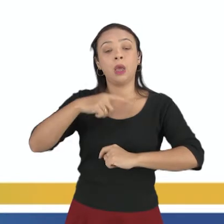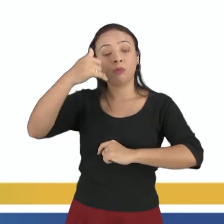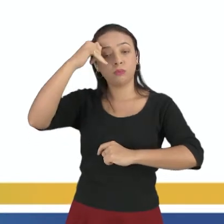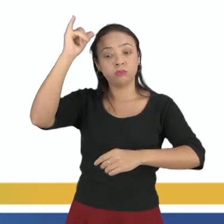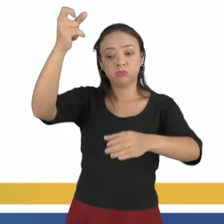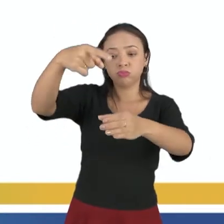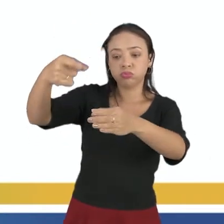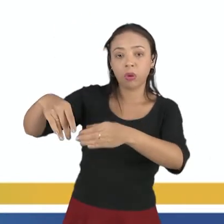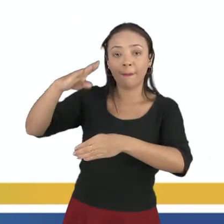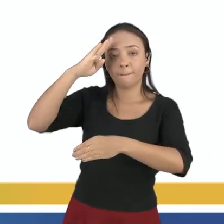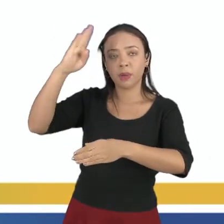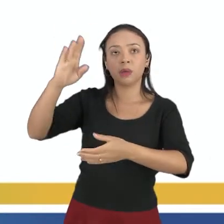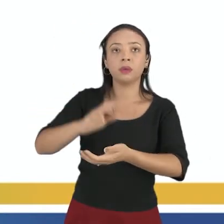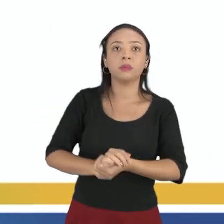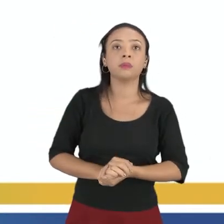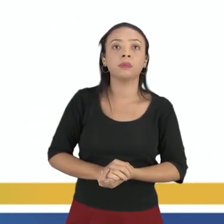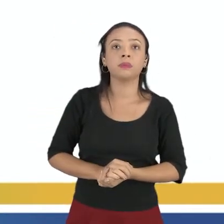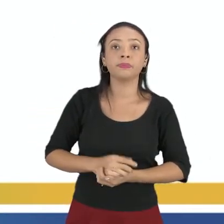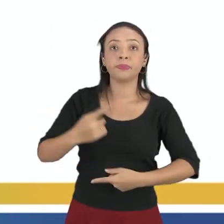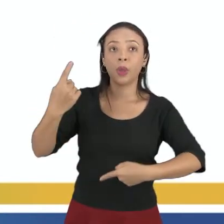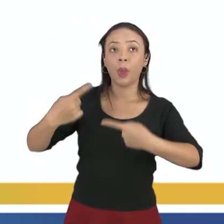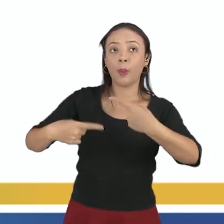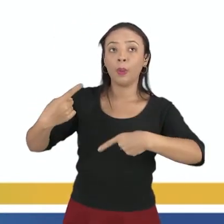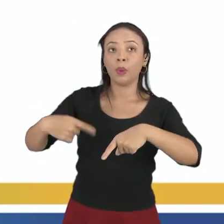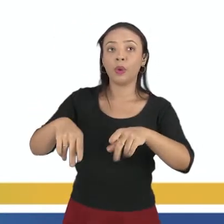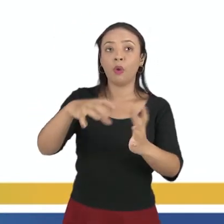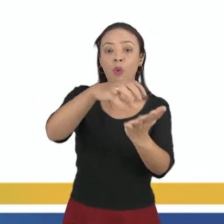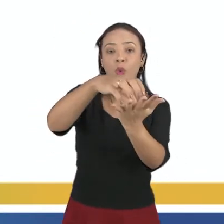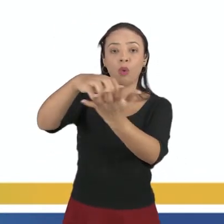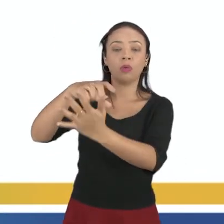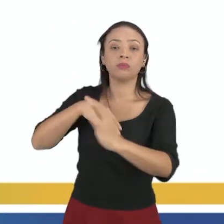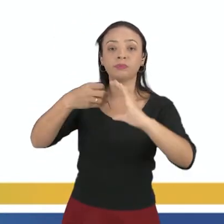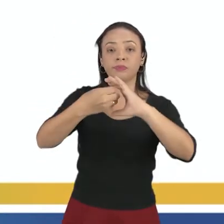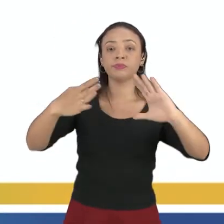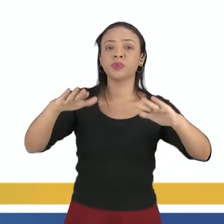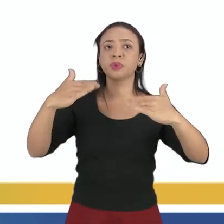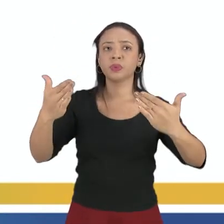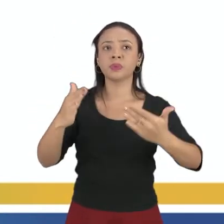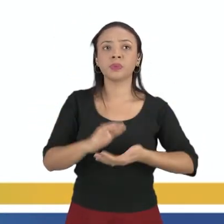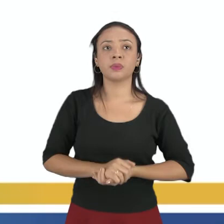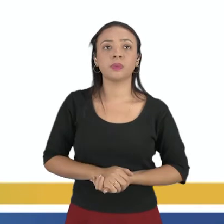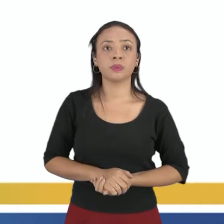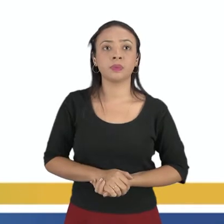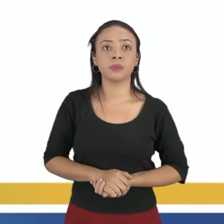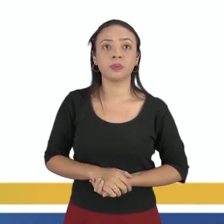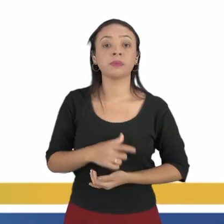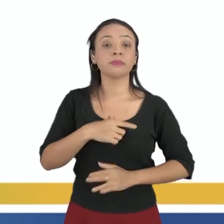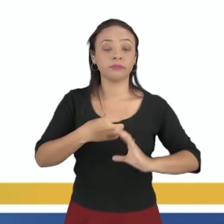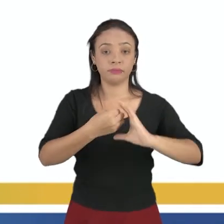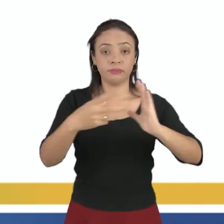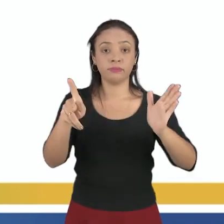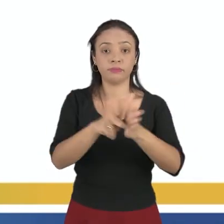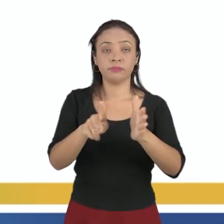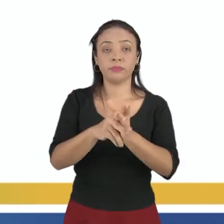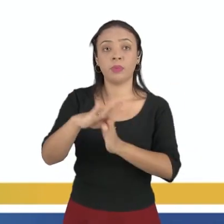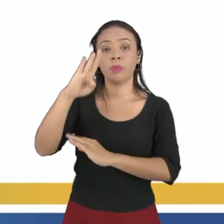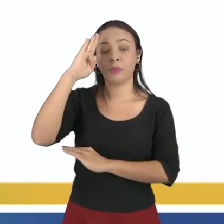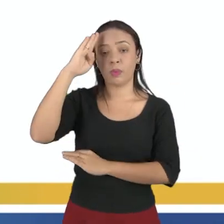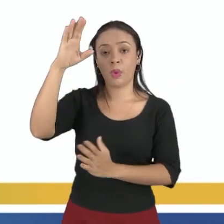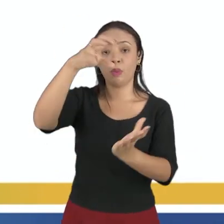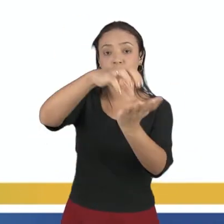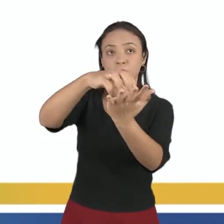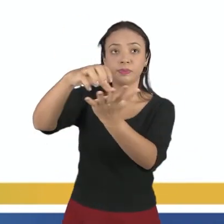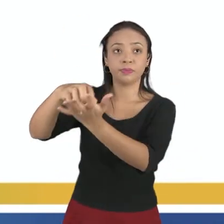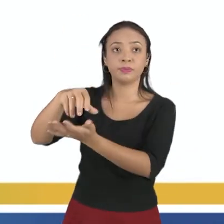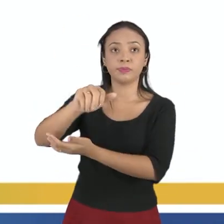setor. Politicamente, o feudalismo caracteriza-se pela, ou seja, você vai ver a opção que dá a característica do feudalismo.